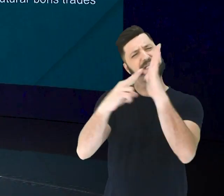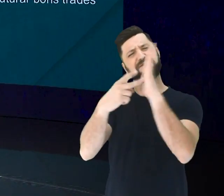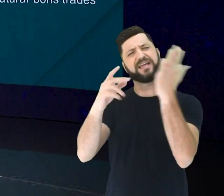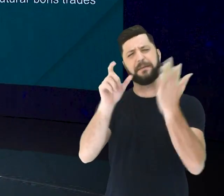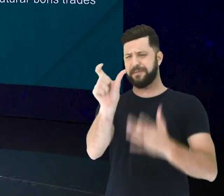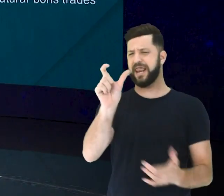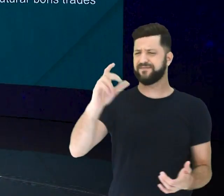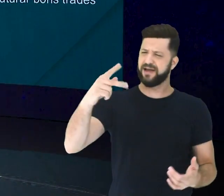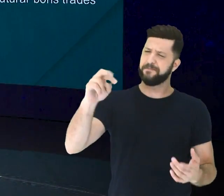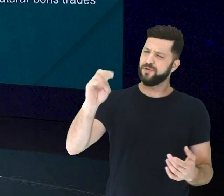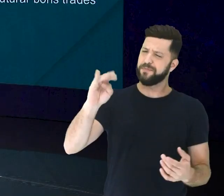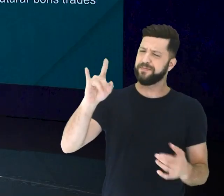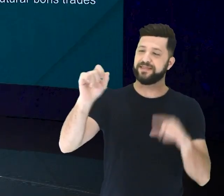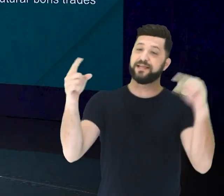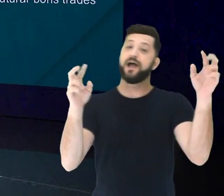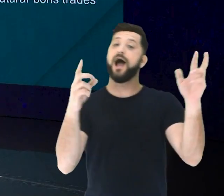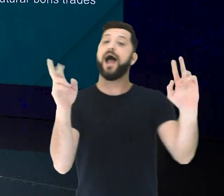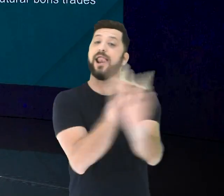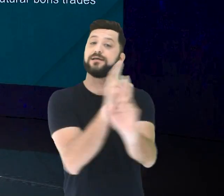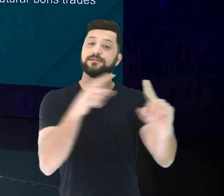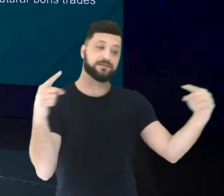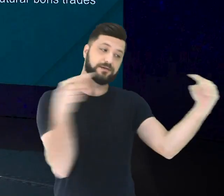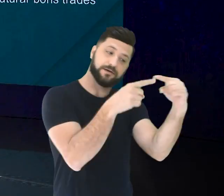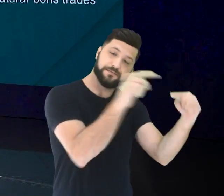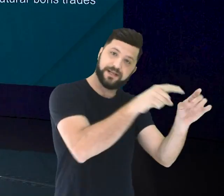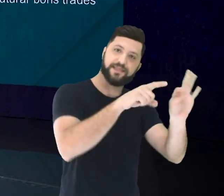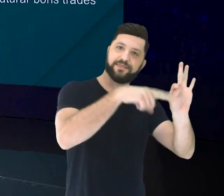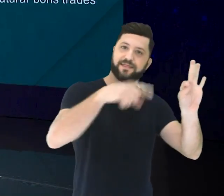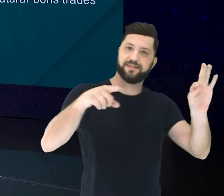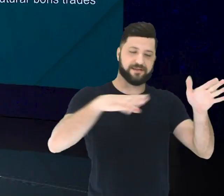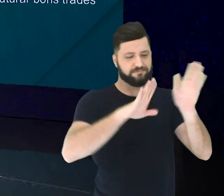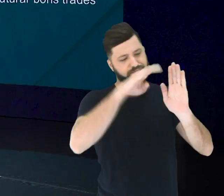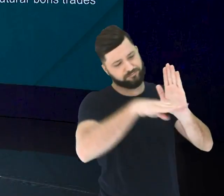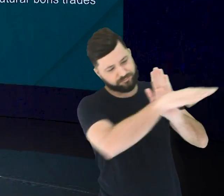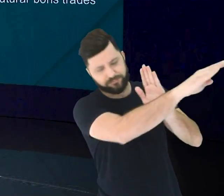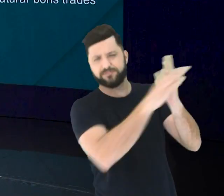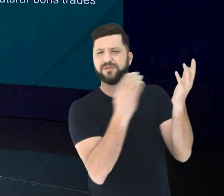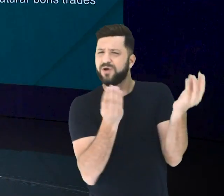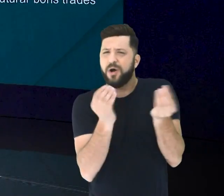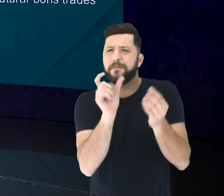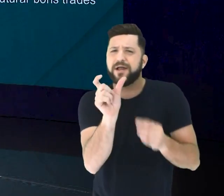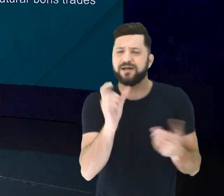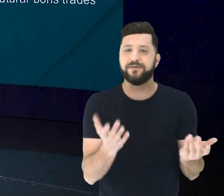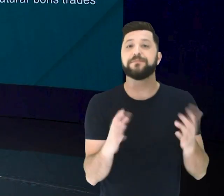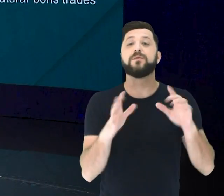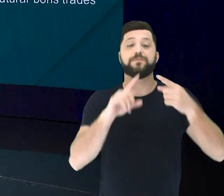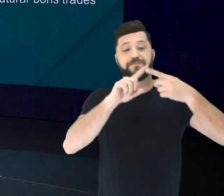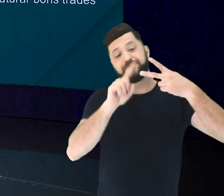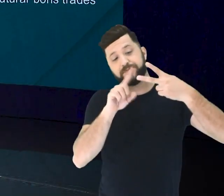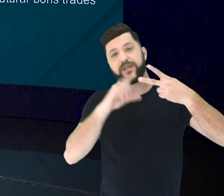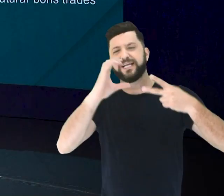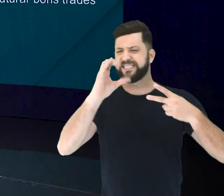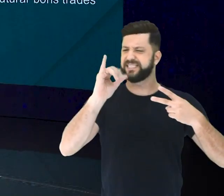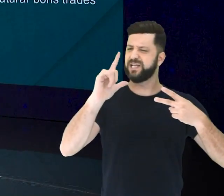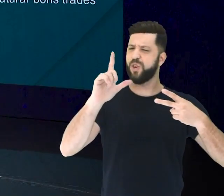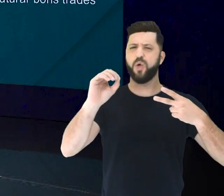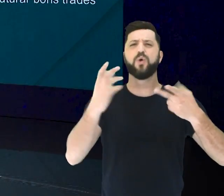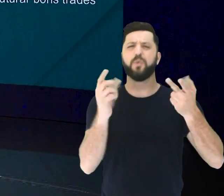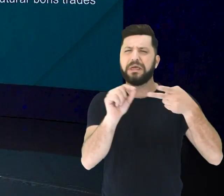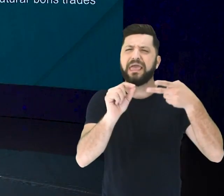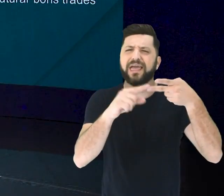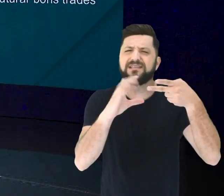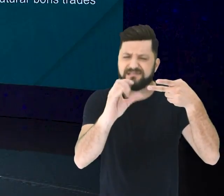de probabilidade quando o assunto é mercado financeiro a segunda coisa é quais são os ciclos e porque eles são formados